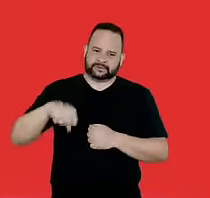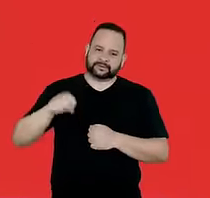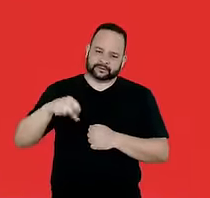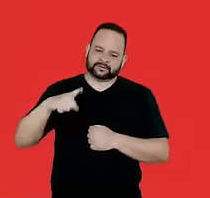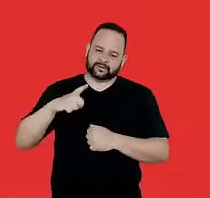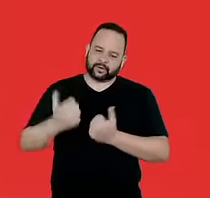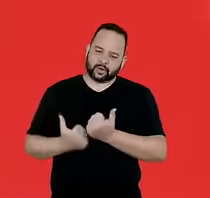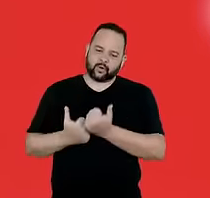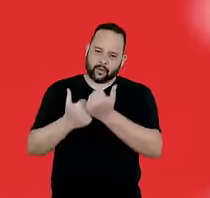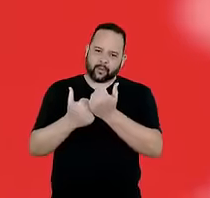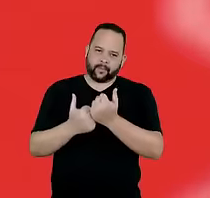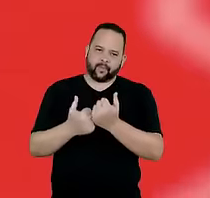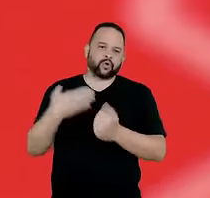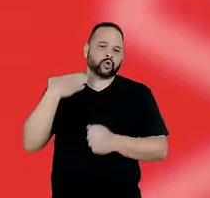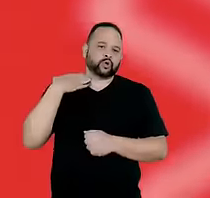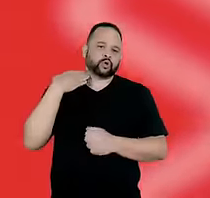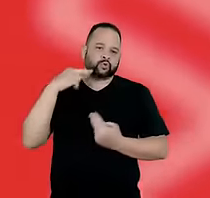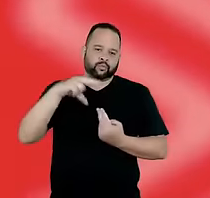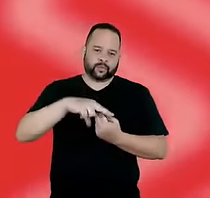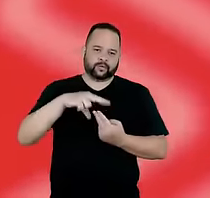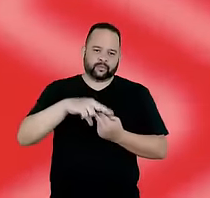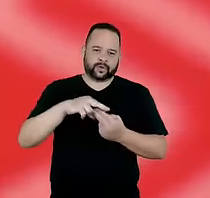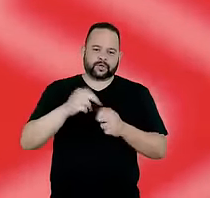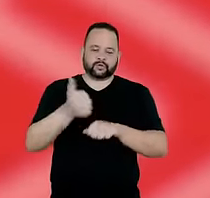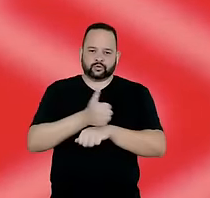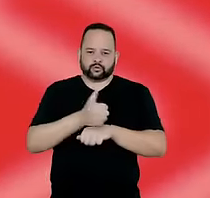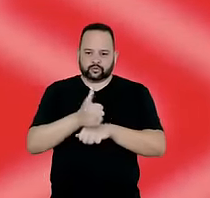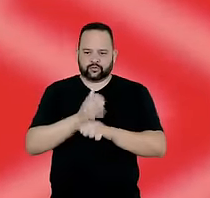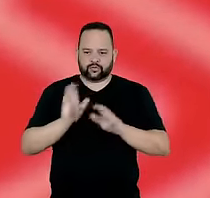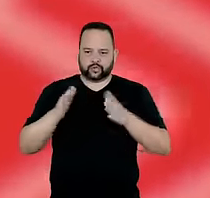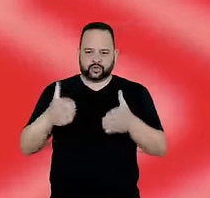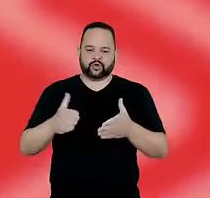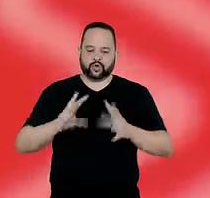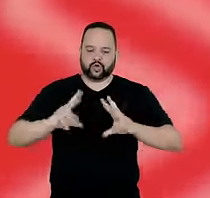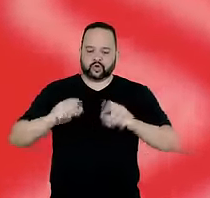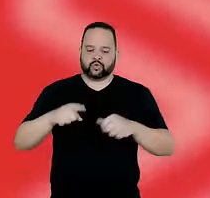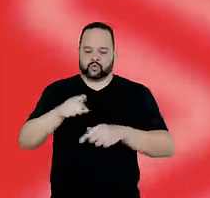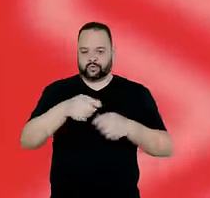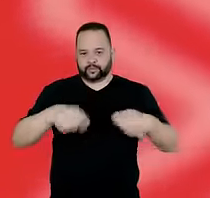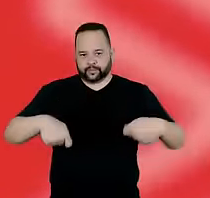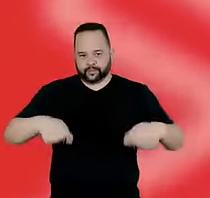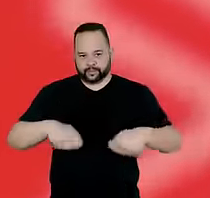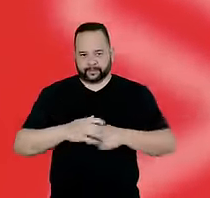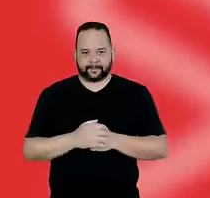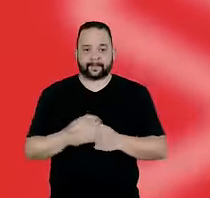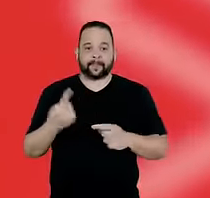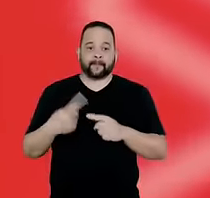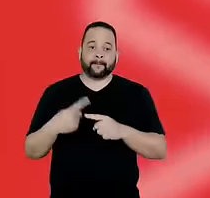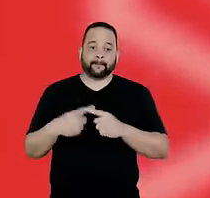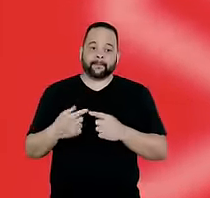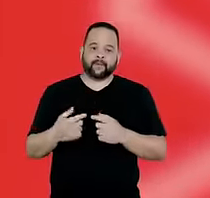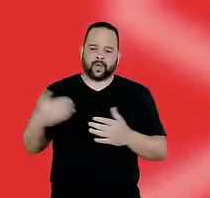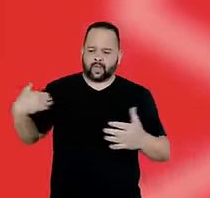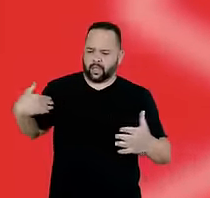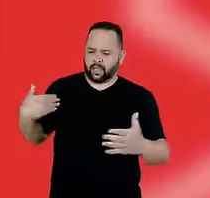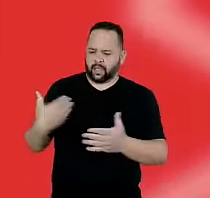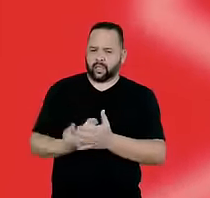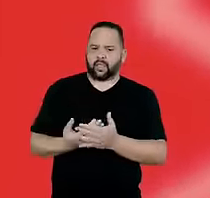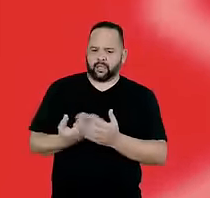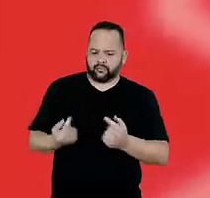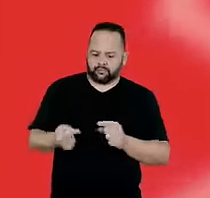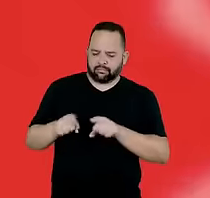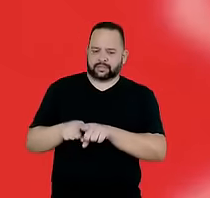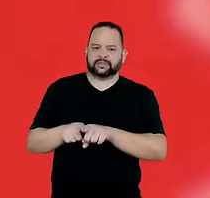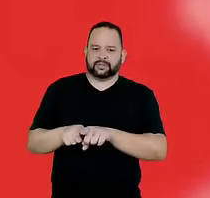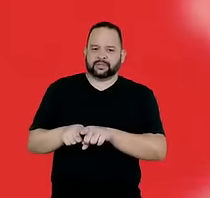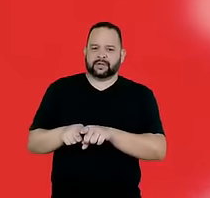especialistas no que for preciso Até porque não é de hoje que parceria é uma das especialidades do Bradesco Obrigado